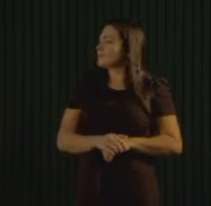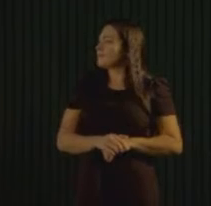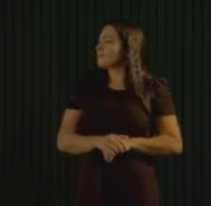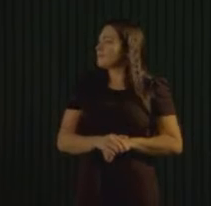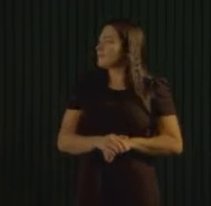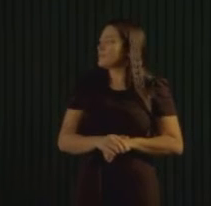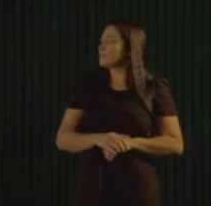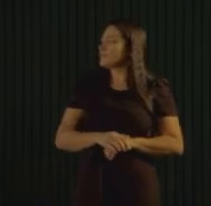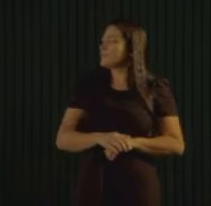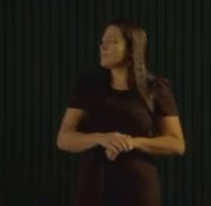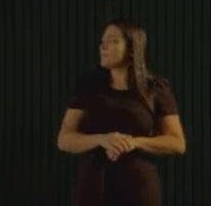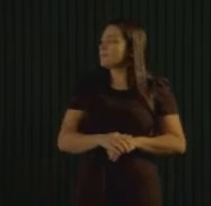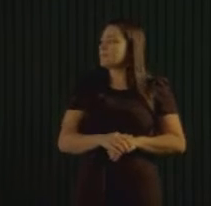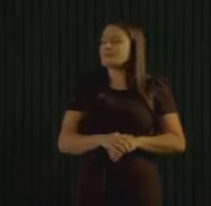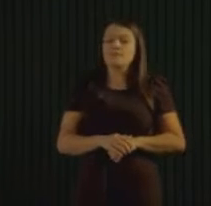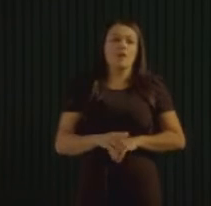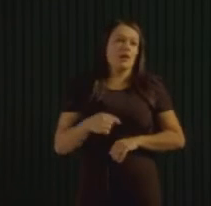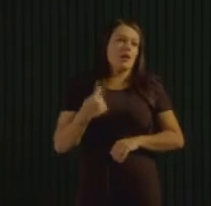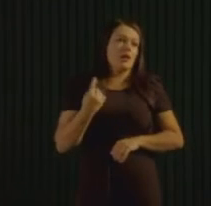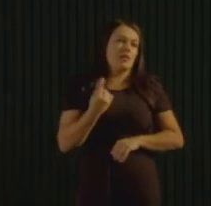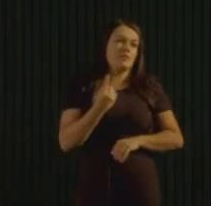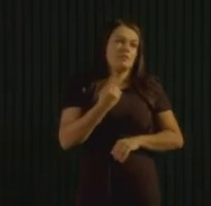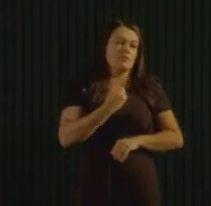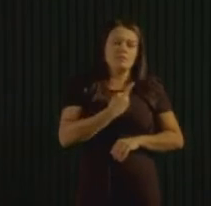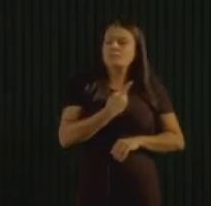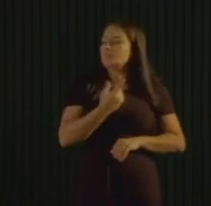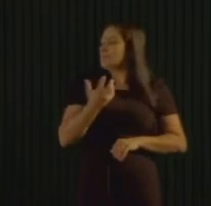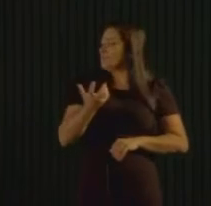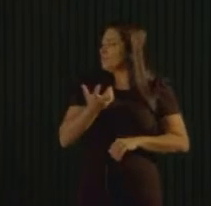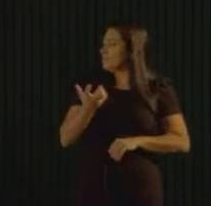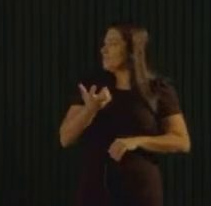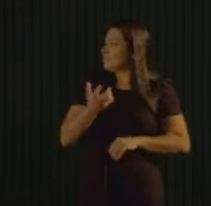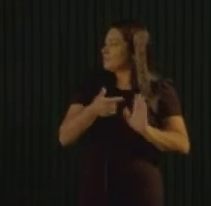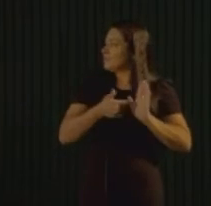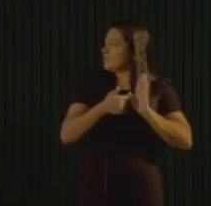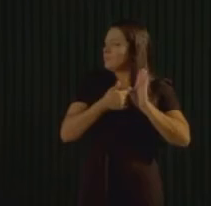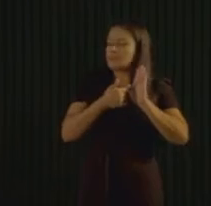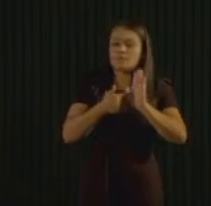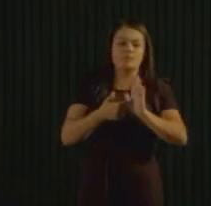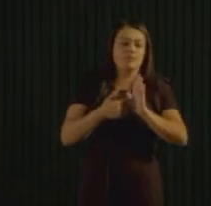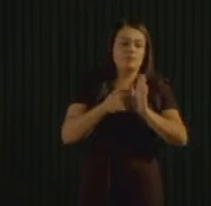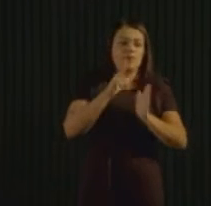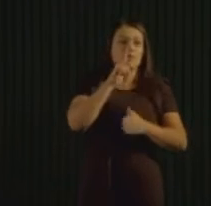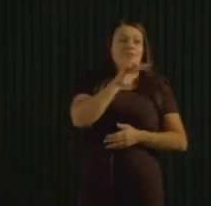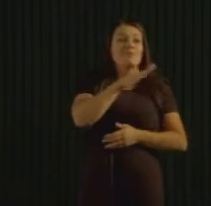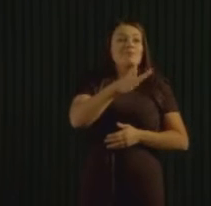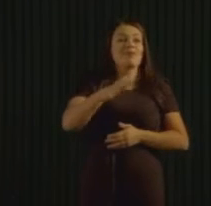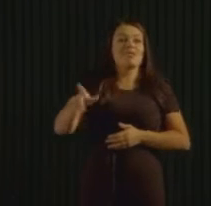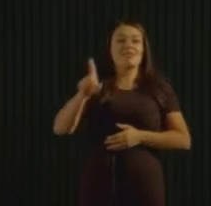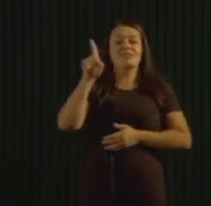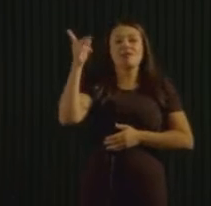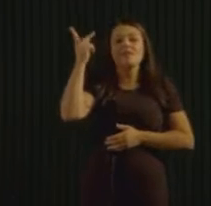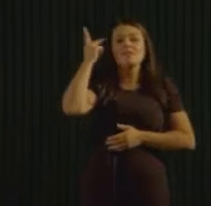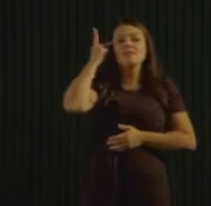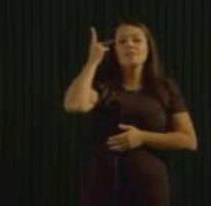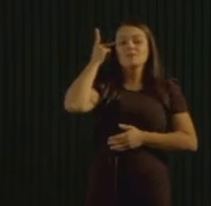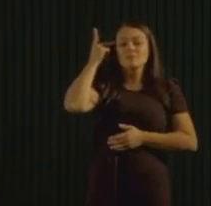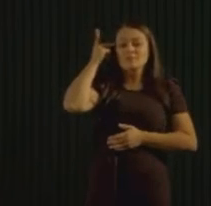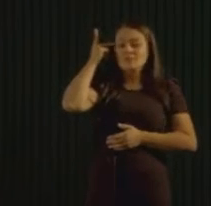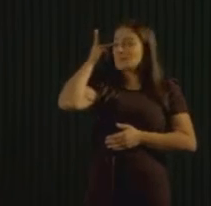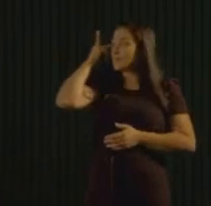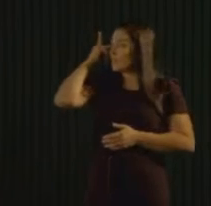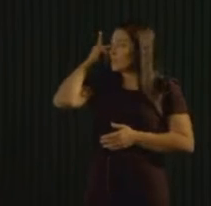tragam certificações que sejam reais e tangíveis. Então, aqui é uma imagem de uma praia no litoral paulista,